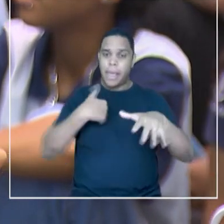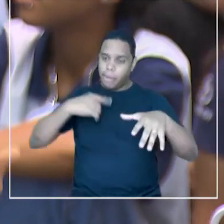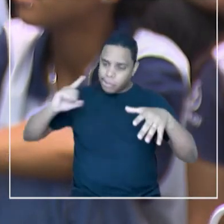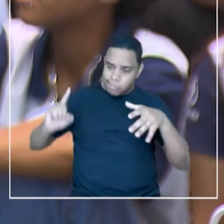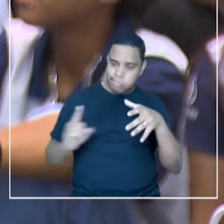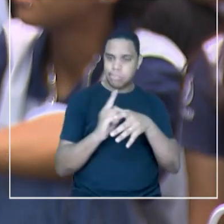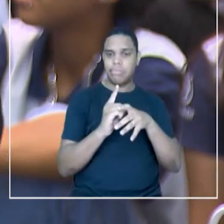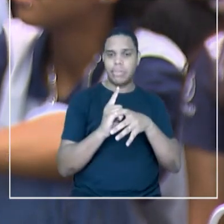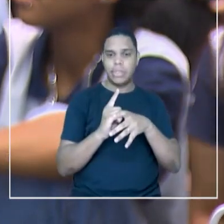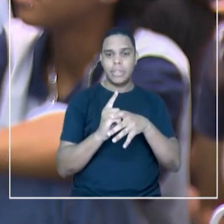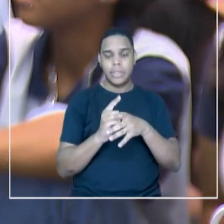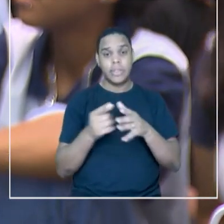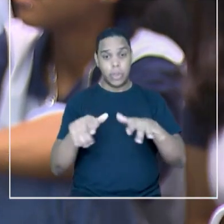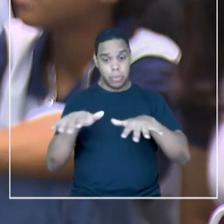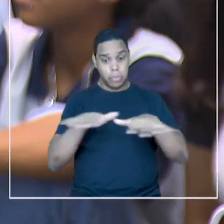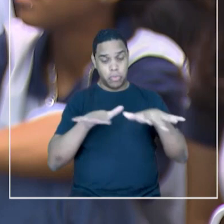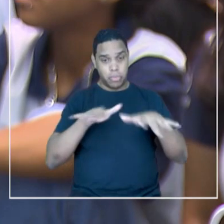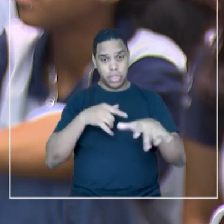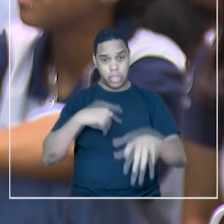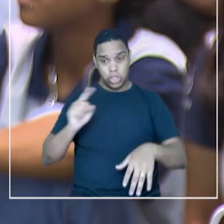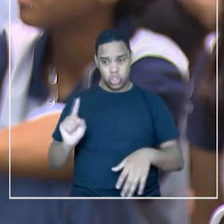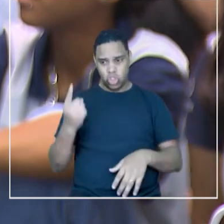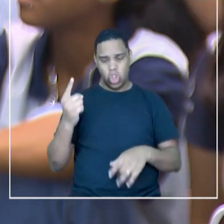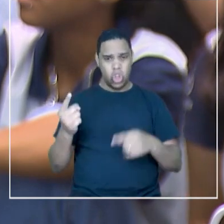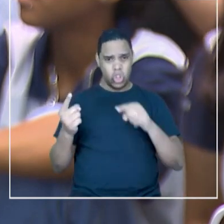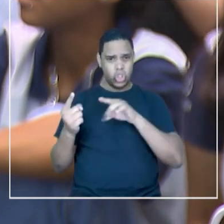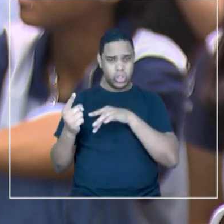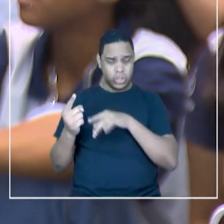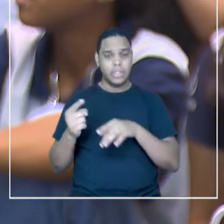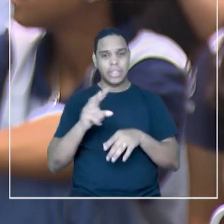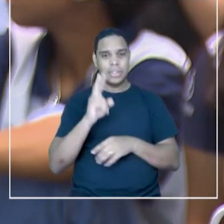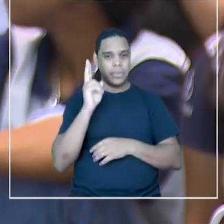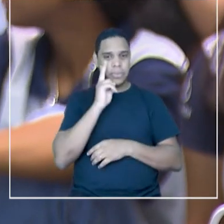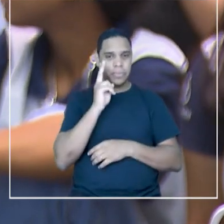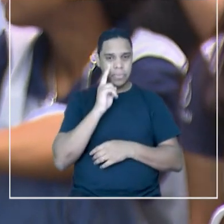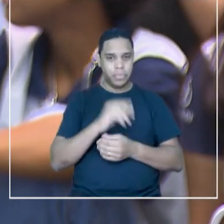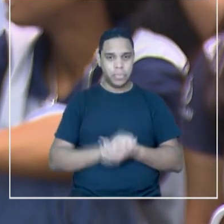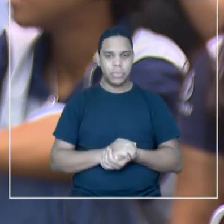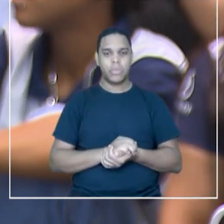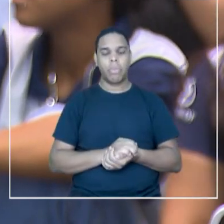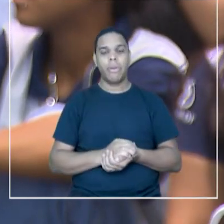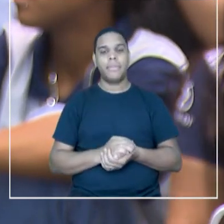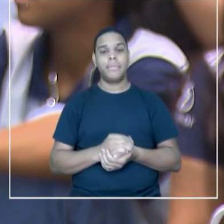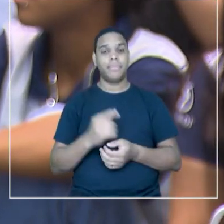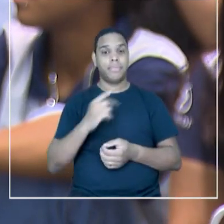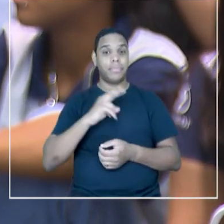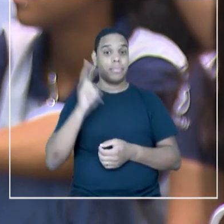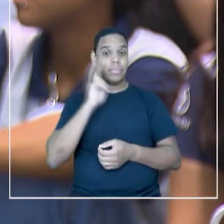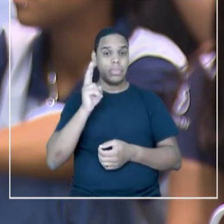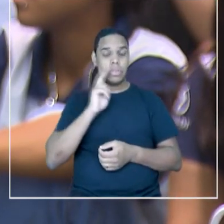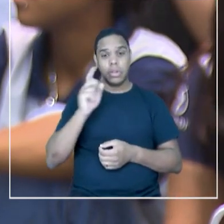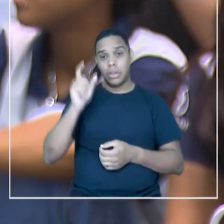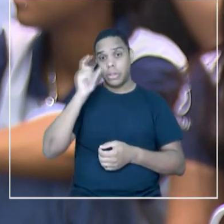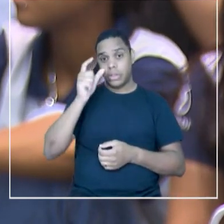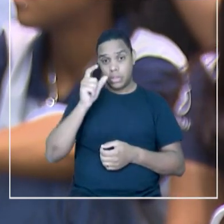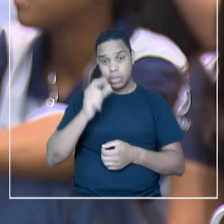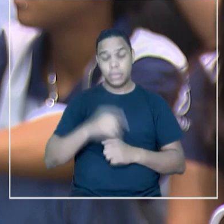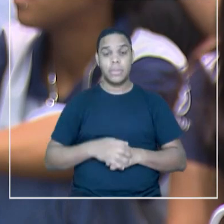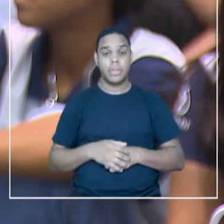movimento ele não depende de você, né? Porque tem uma história, então, já que a gente está falando, tem uma história que ela é interessante, que, para mim,